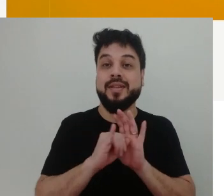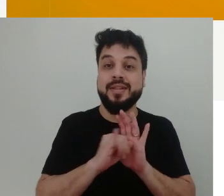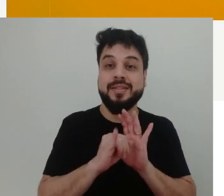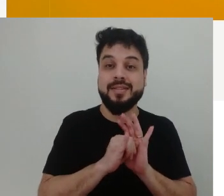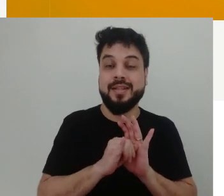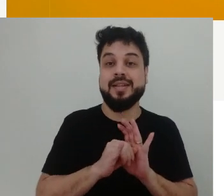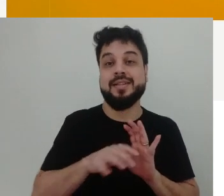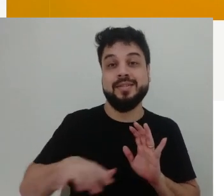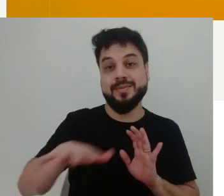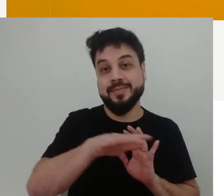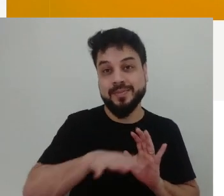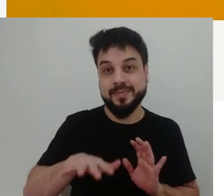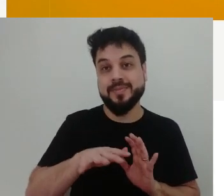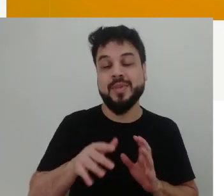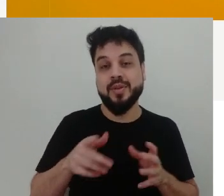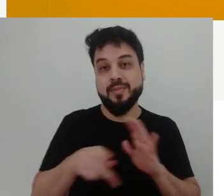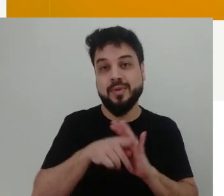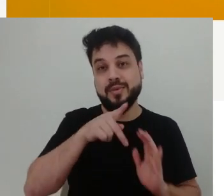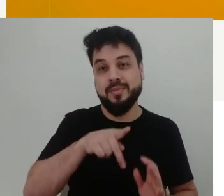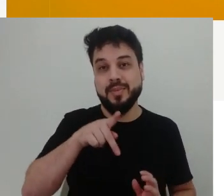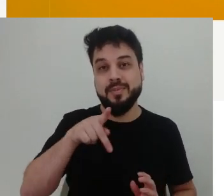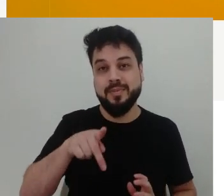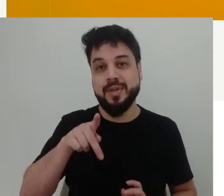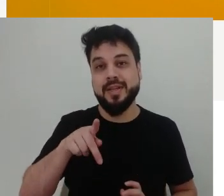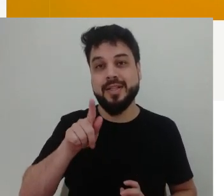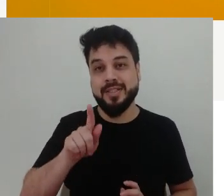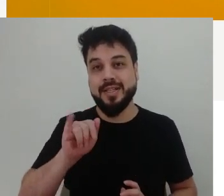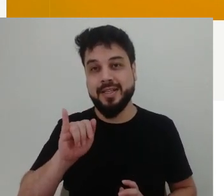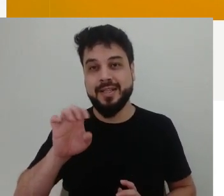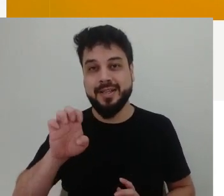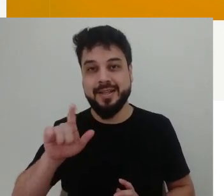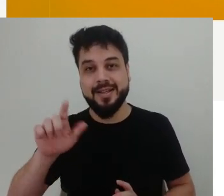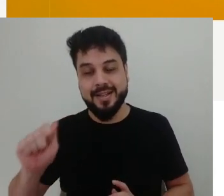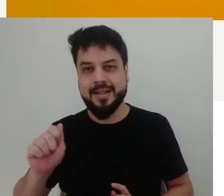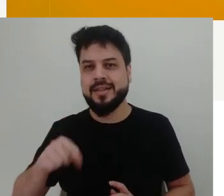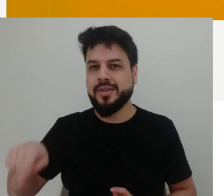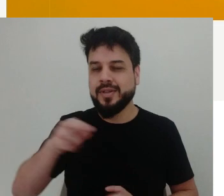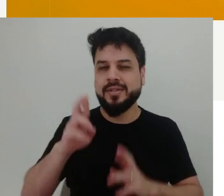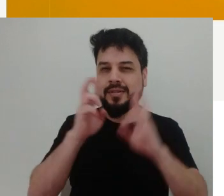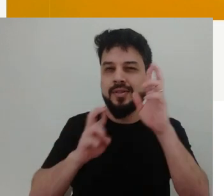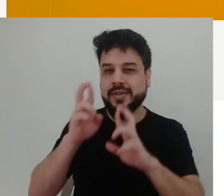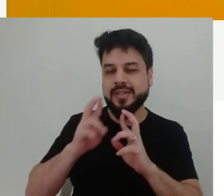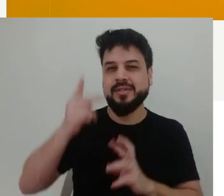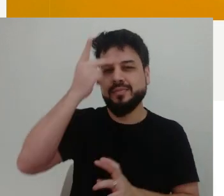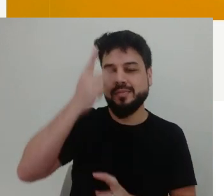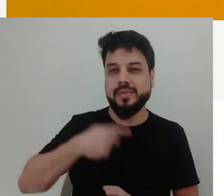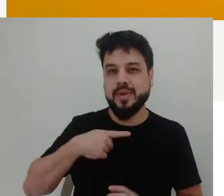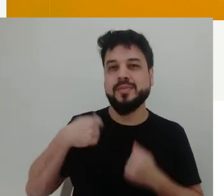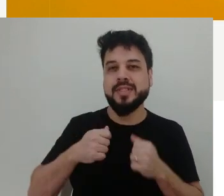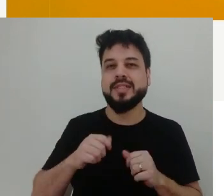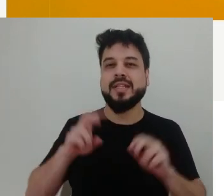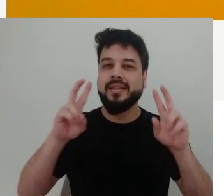vocês se despedirem e a gente termina por aqui, na expectativa de novos encontros mais adiante.